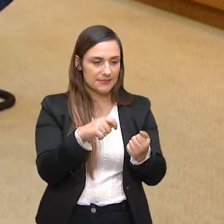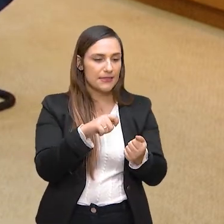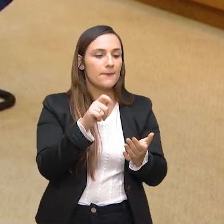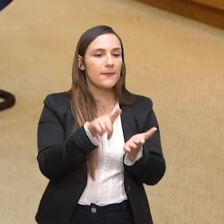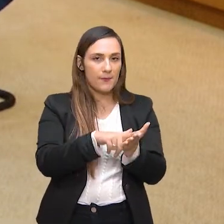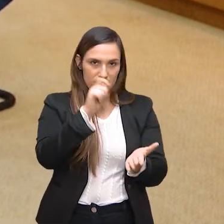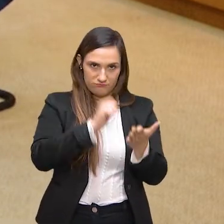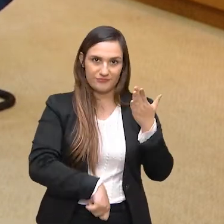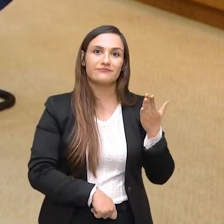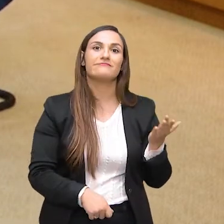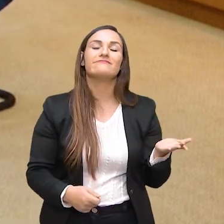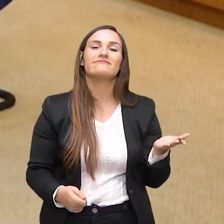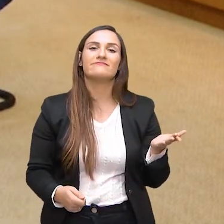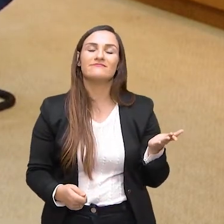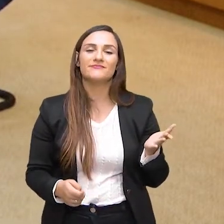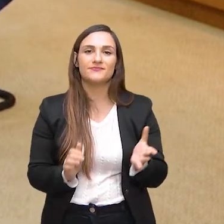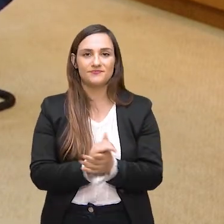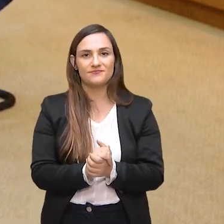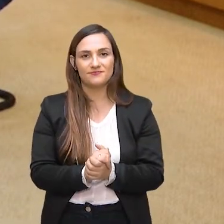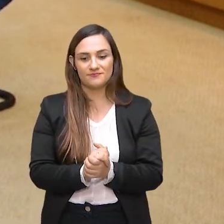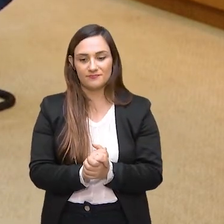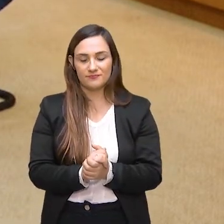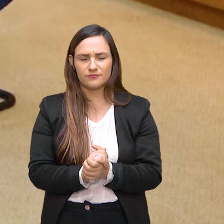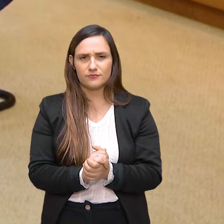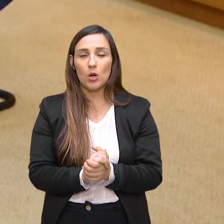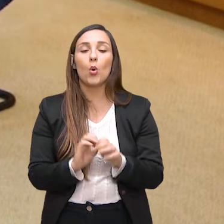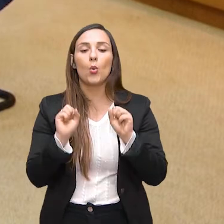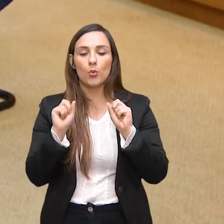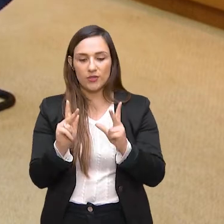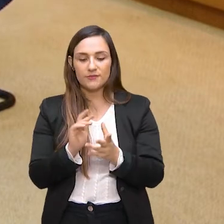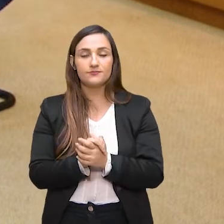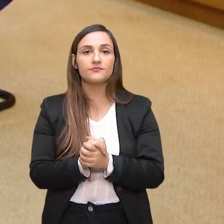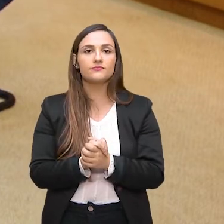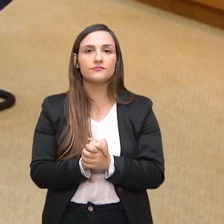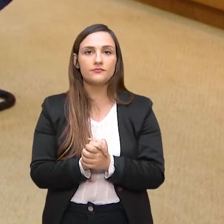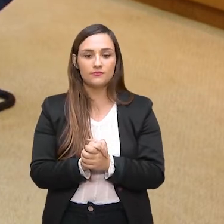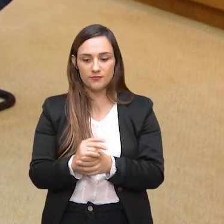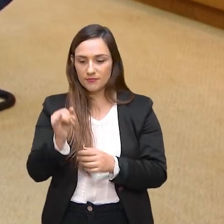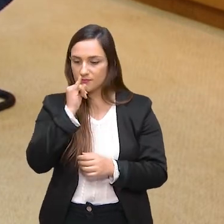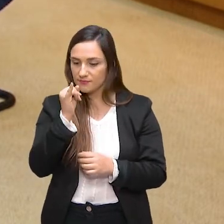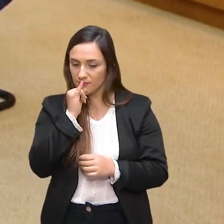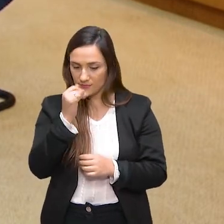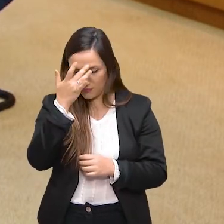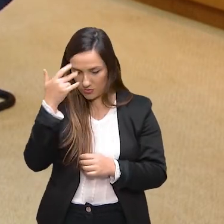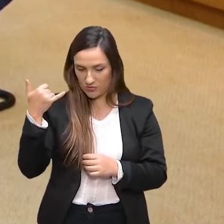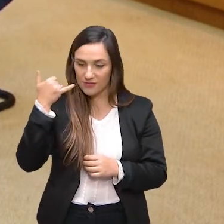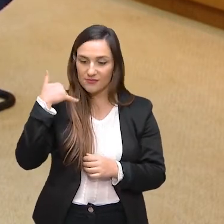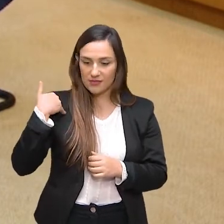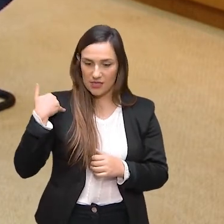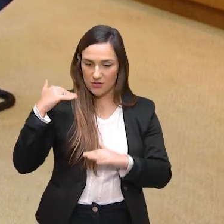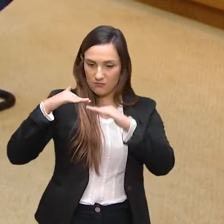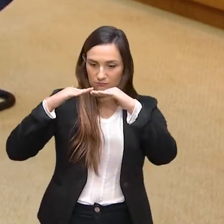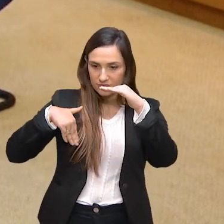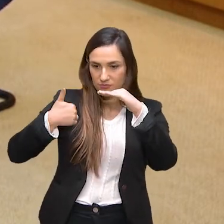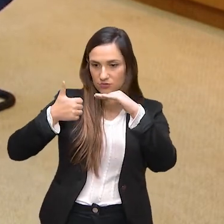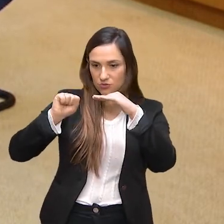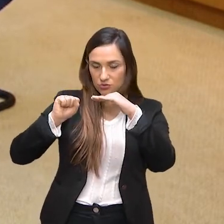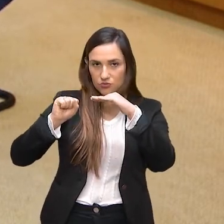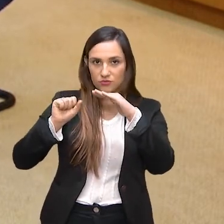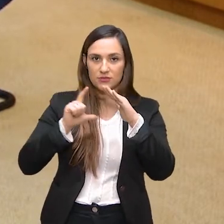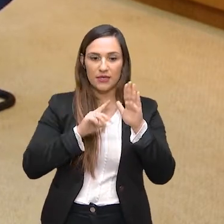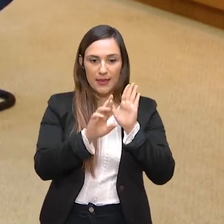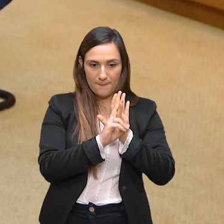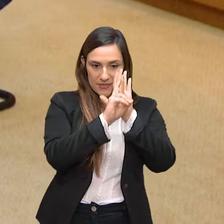procuração. E aí, no processo, acontece o seguinte fenômeno. Fulano de tal, menor de idade, representado por sua mãe, e